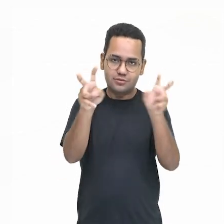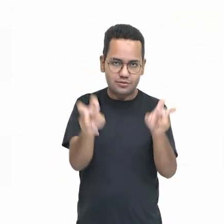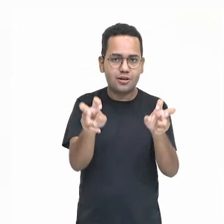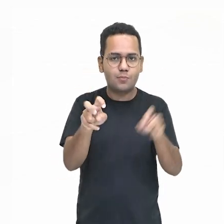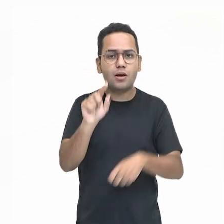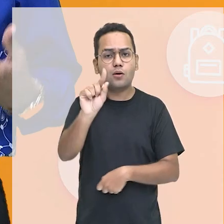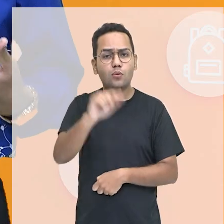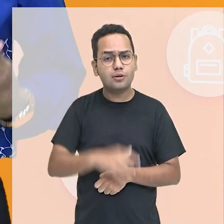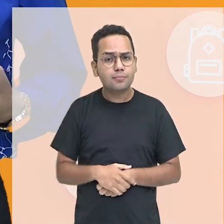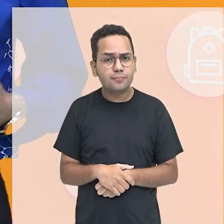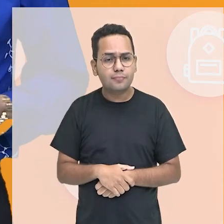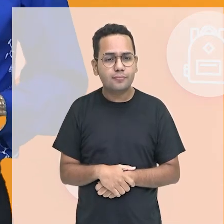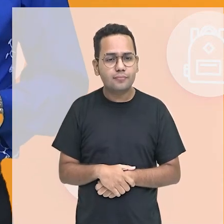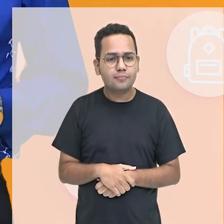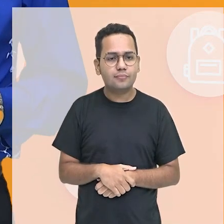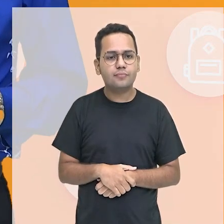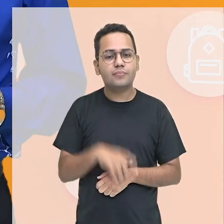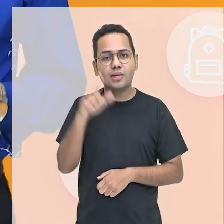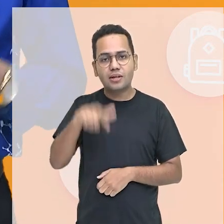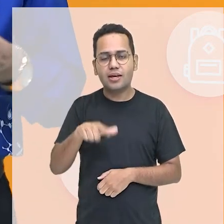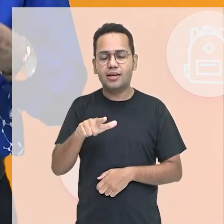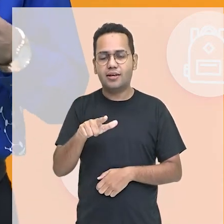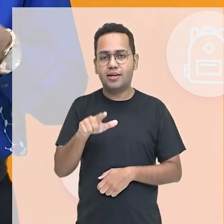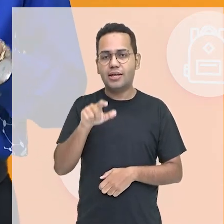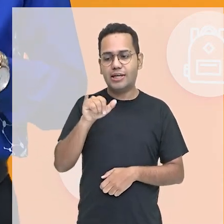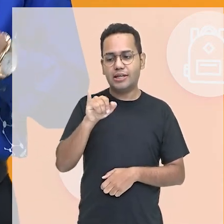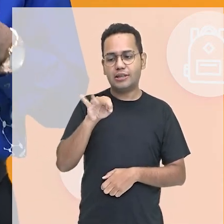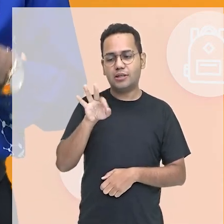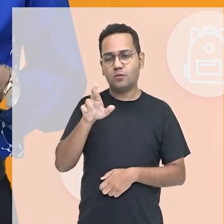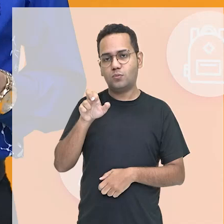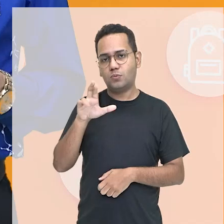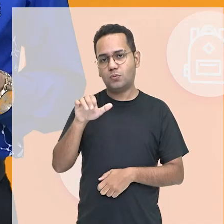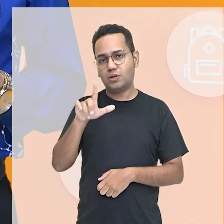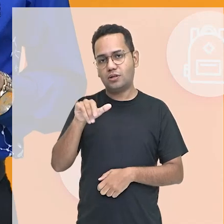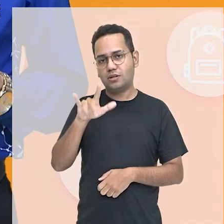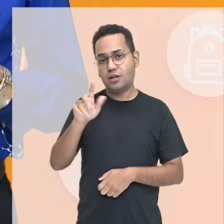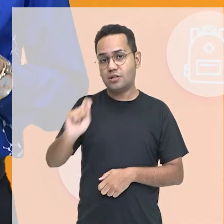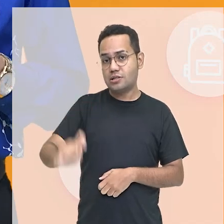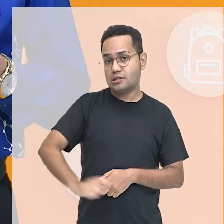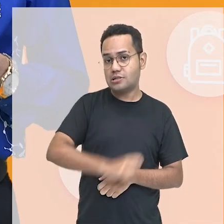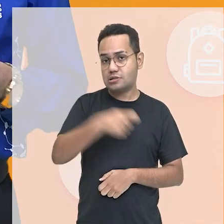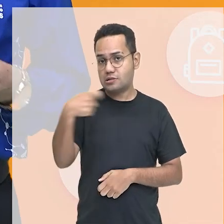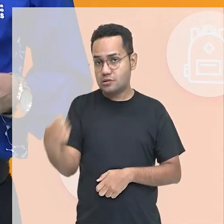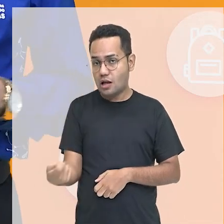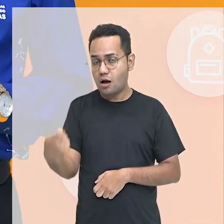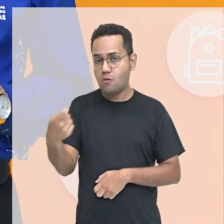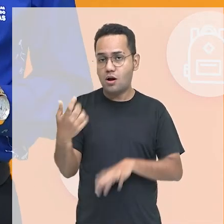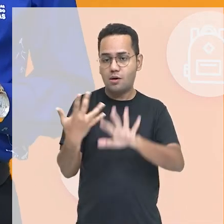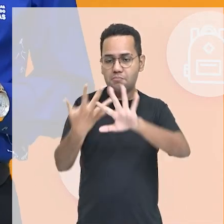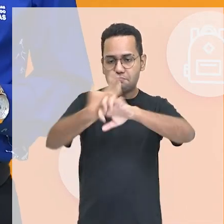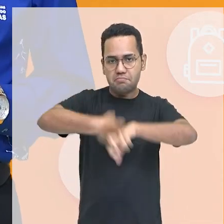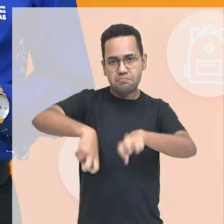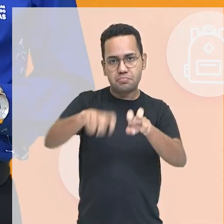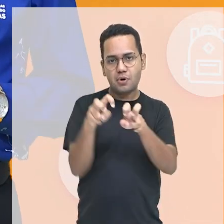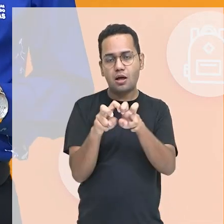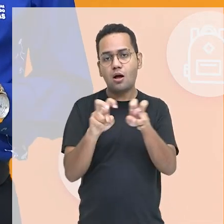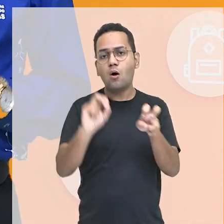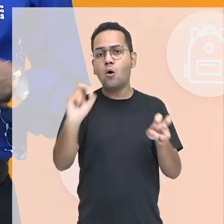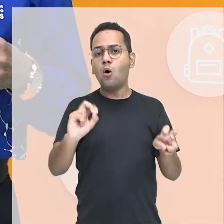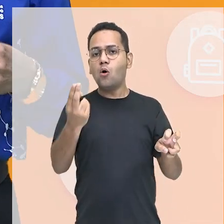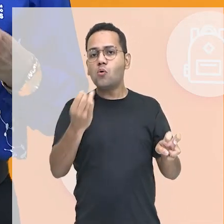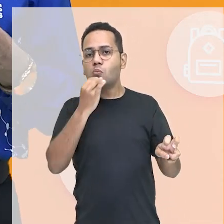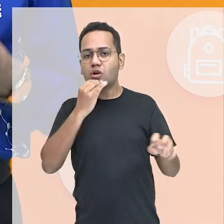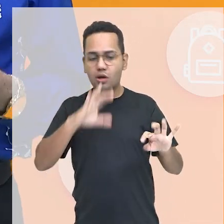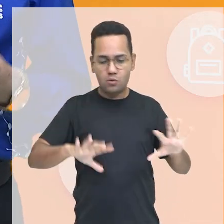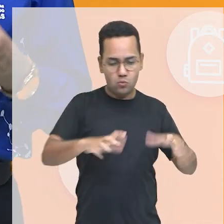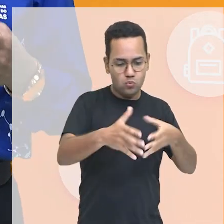nós, que é a interculturalidade, que na identidade cultural da Amazônia é fundamental entender a